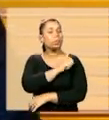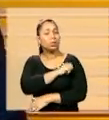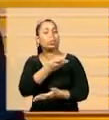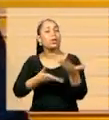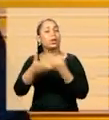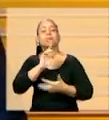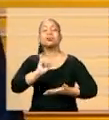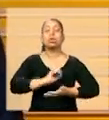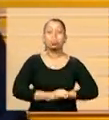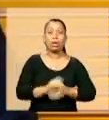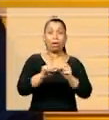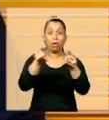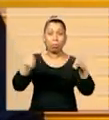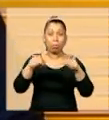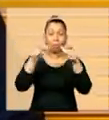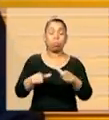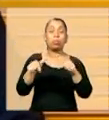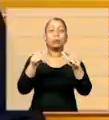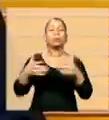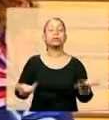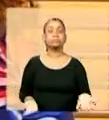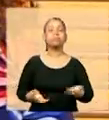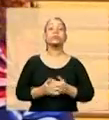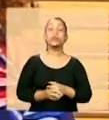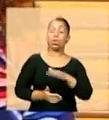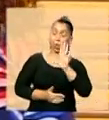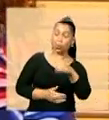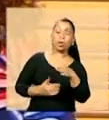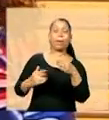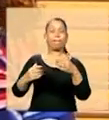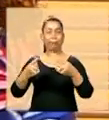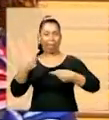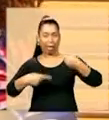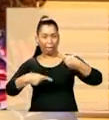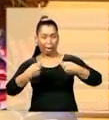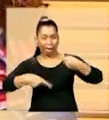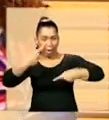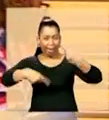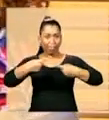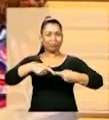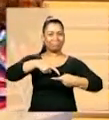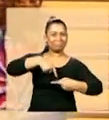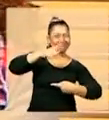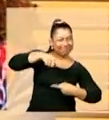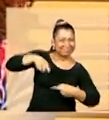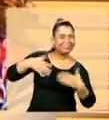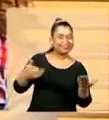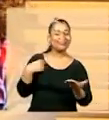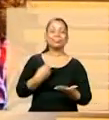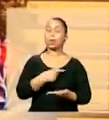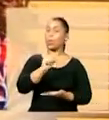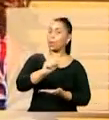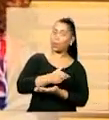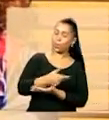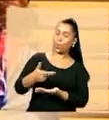Preto relacionados ao ambiente de trabalho? Para avaliar esses tipos de dados, nós não podemos usar apenas um critério.